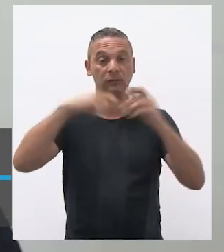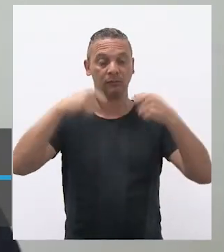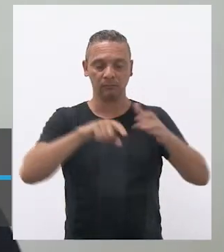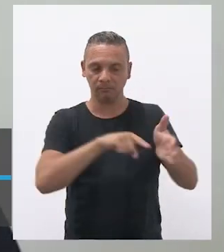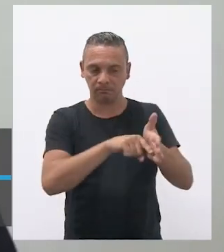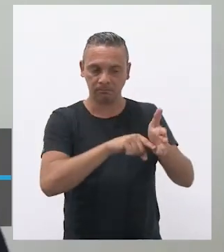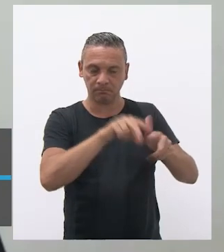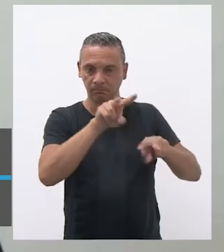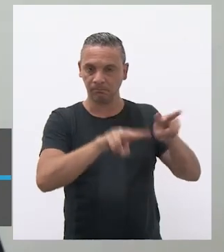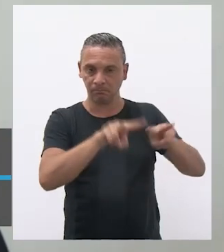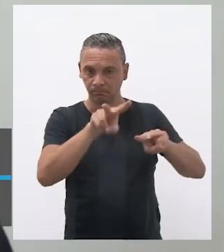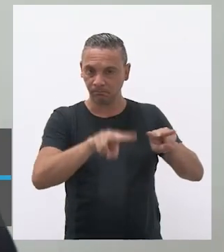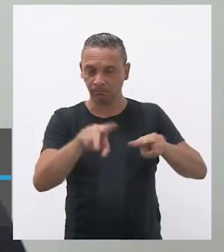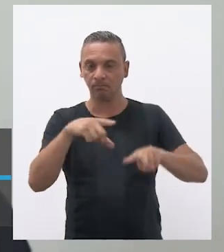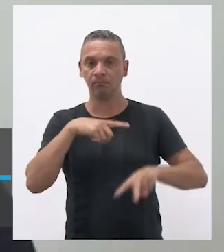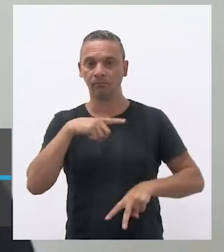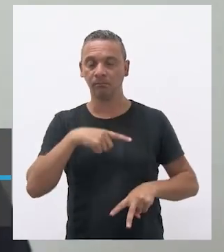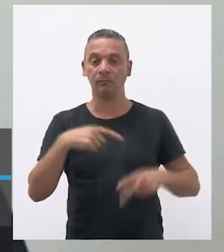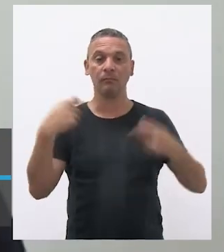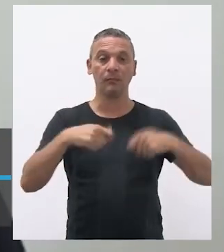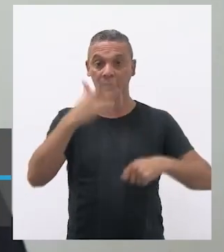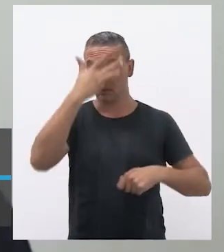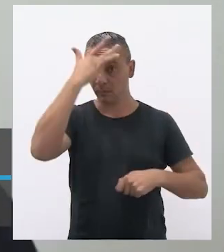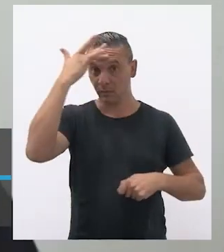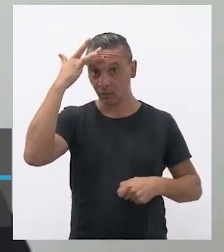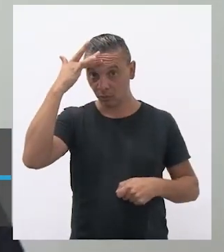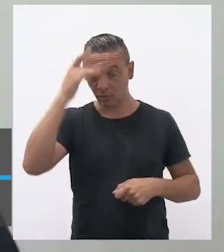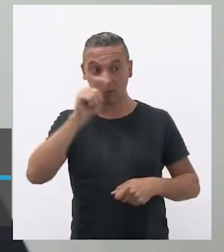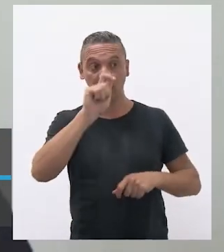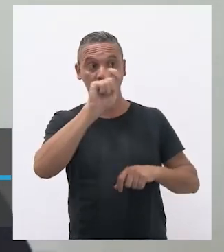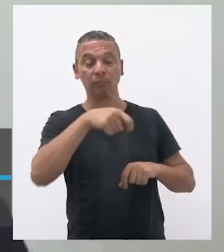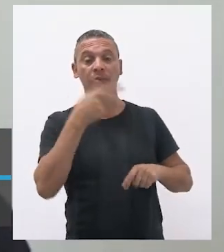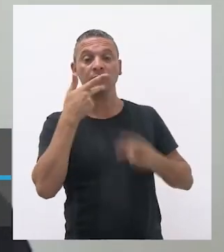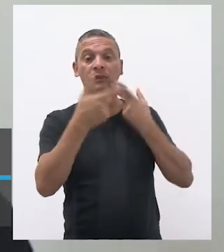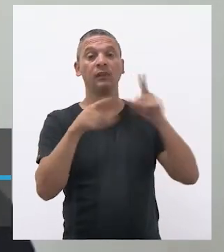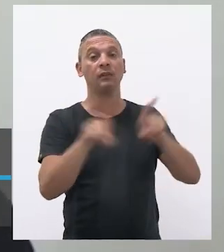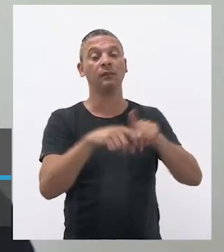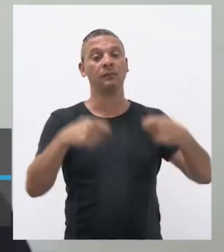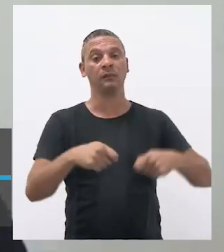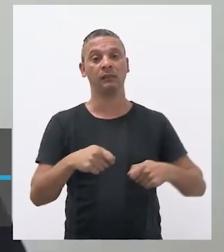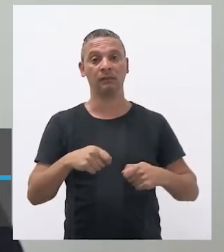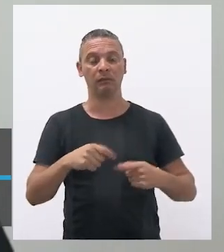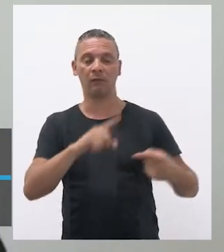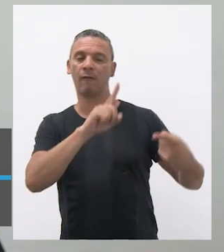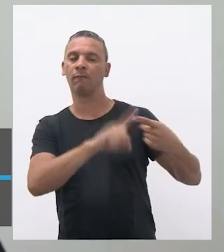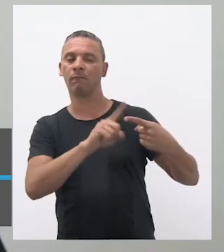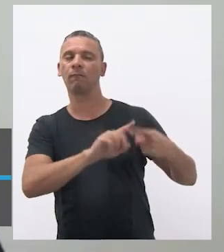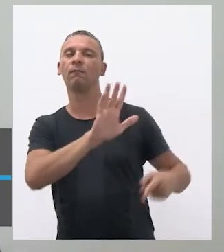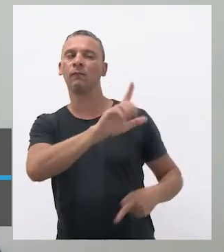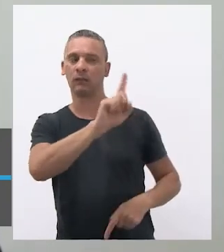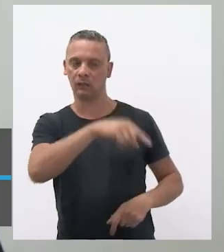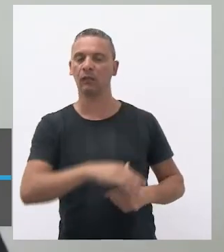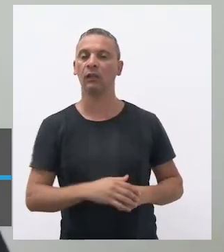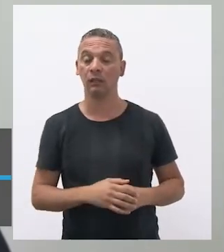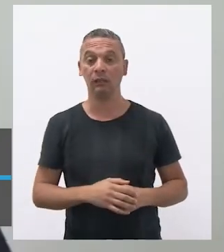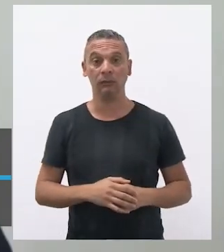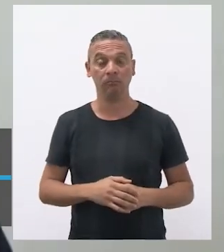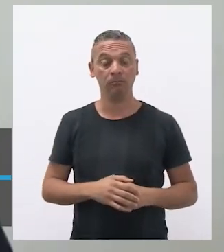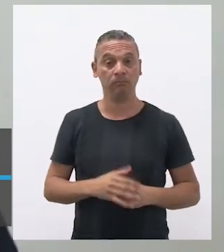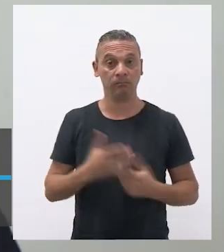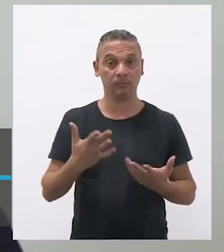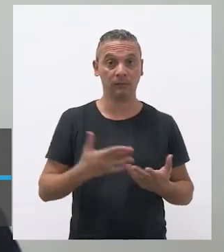Eu achei interessante em que ela destaca, né, nesse livro,